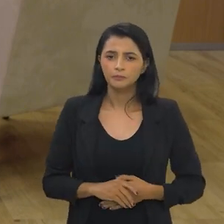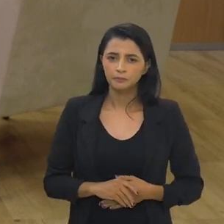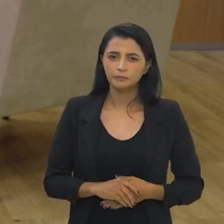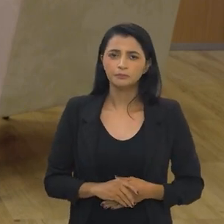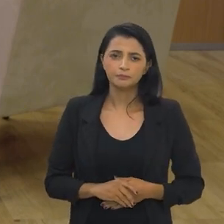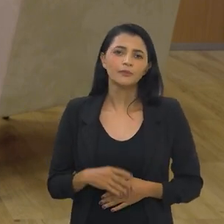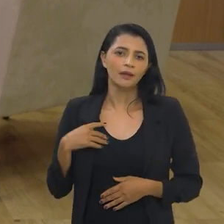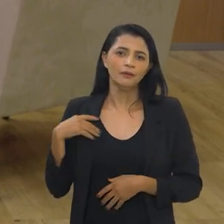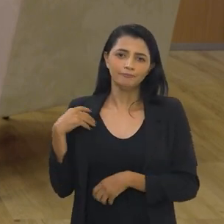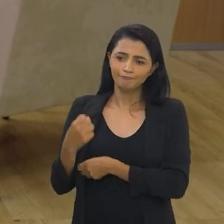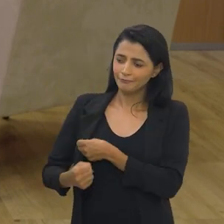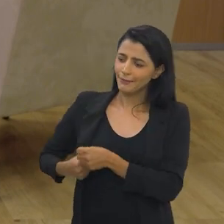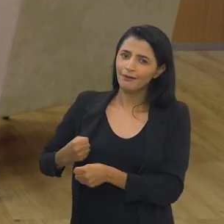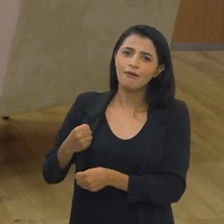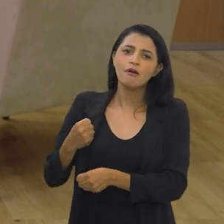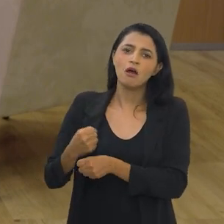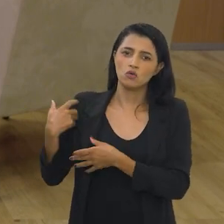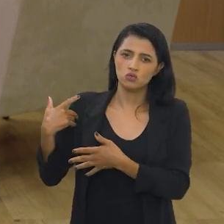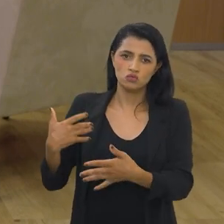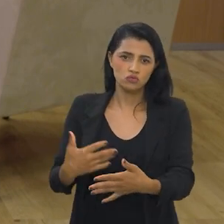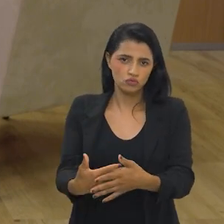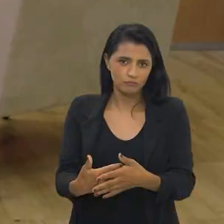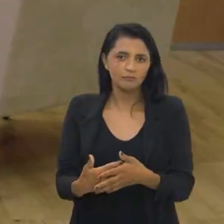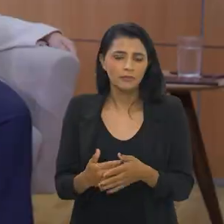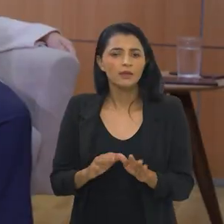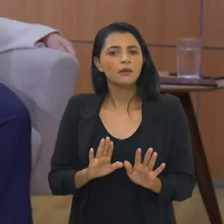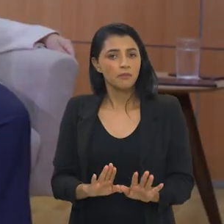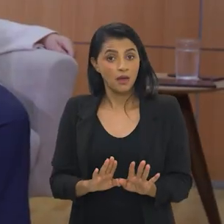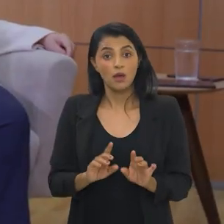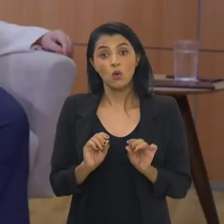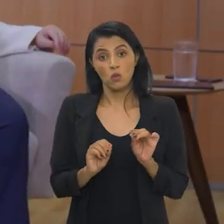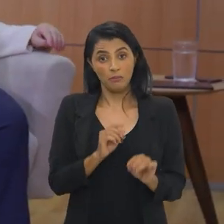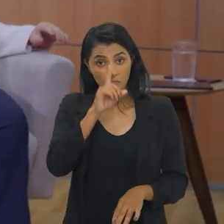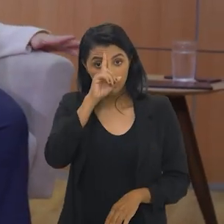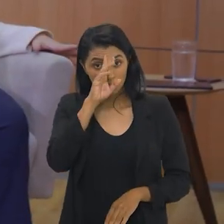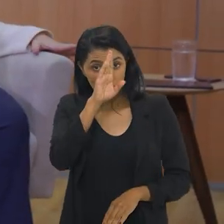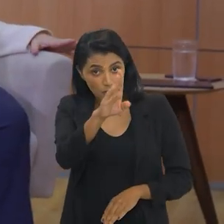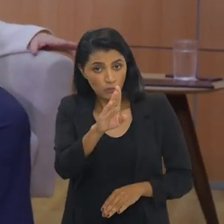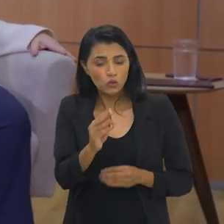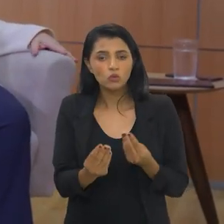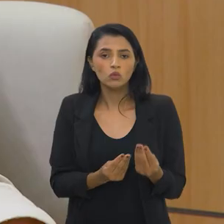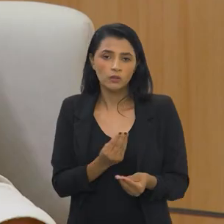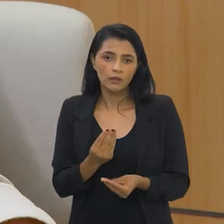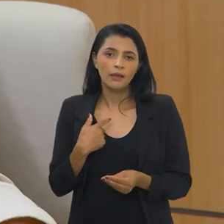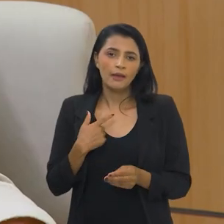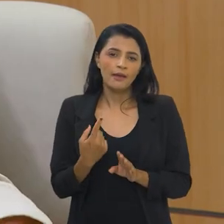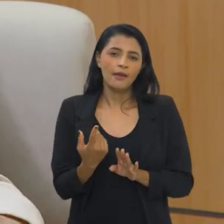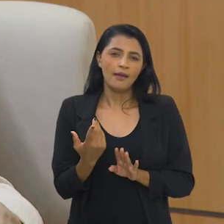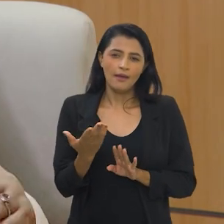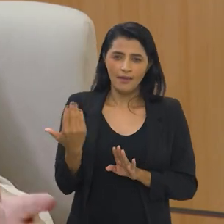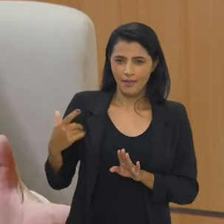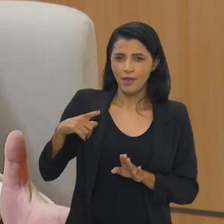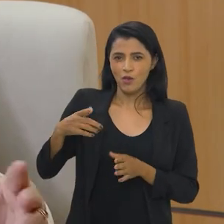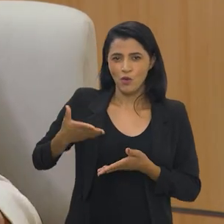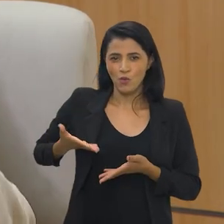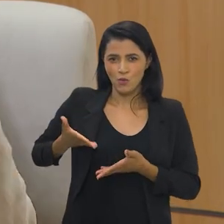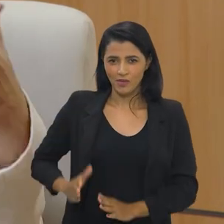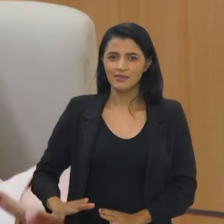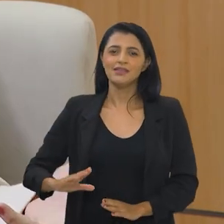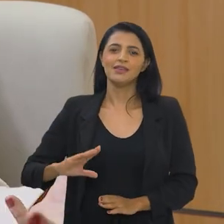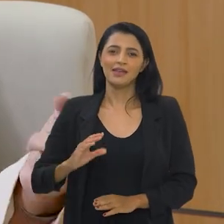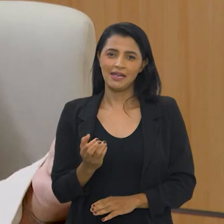mulheres foi muitos anos né mas assim é Principalmente eu sair